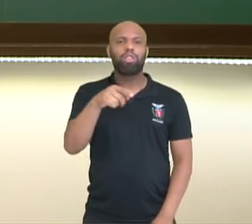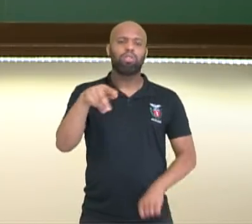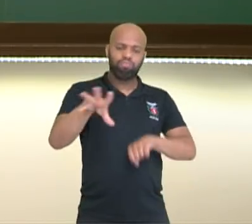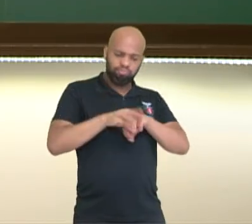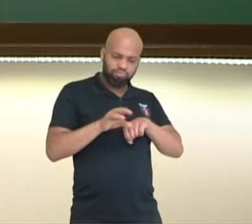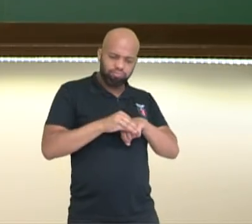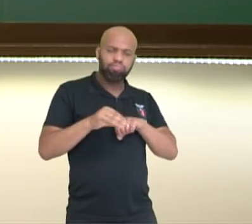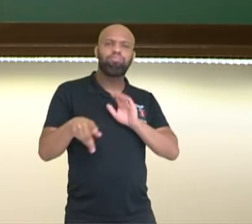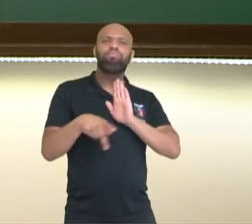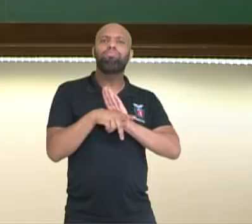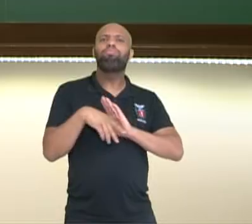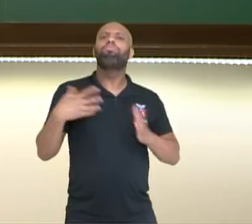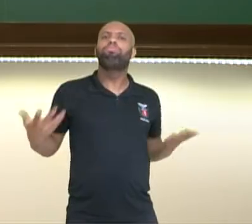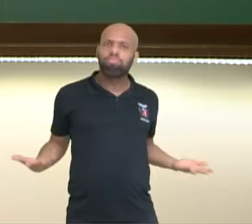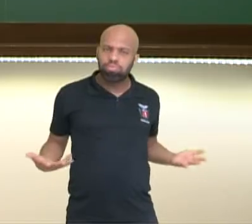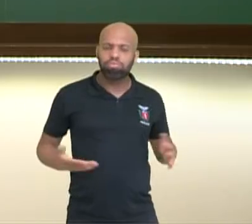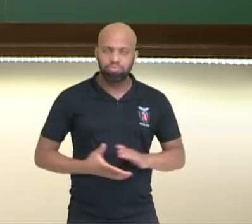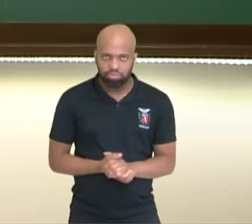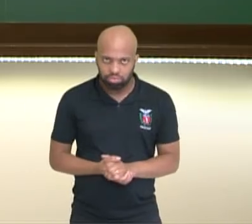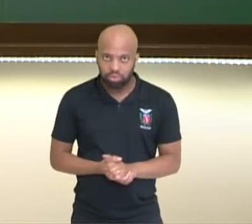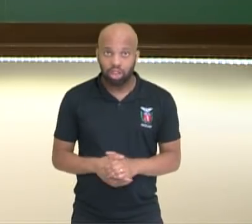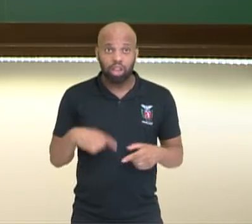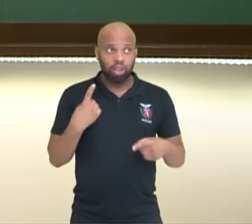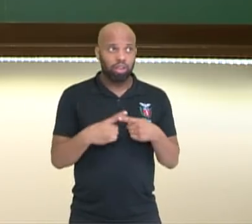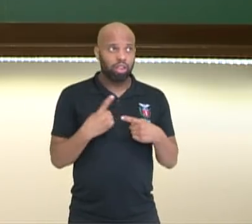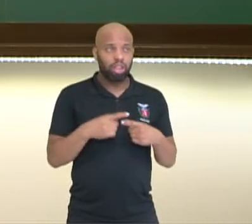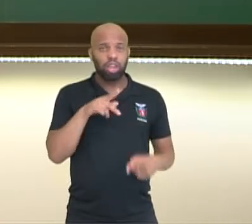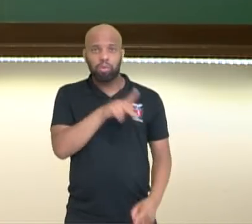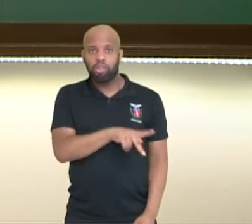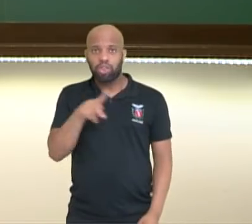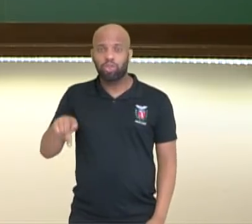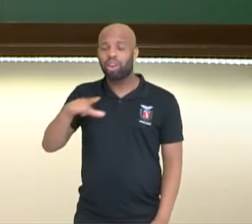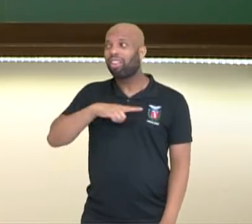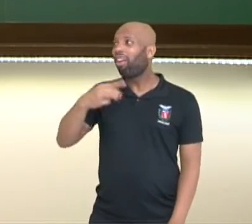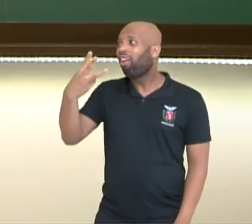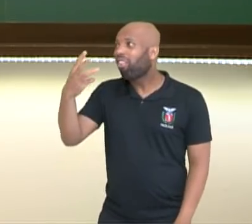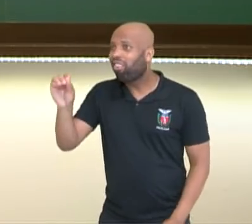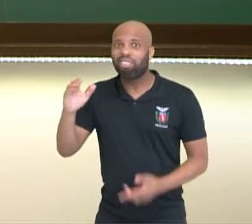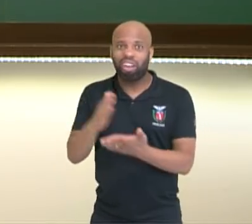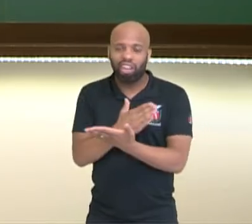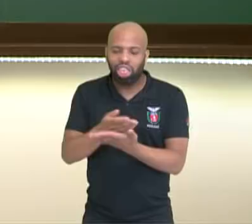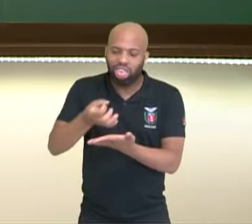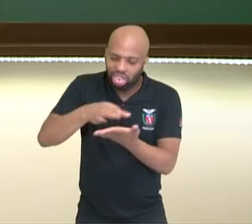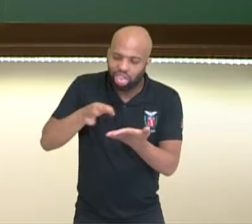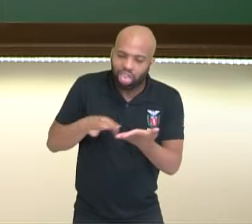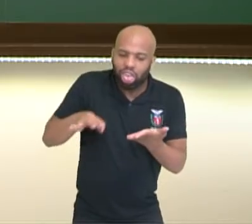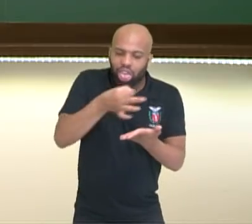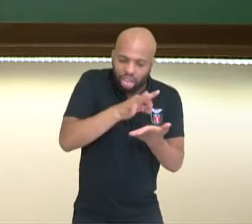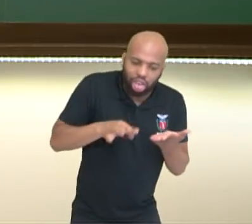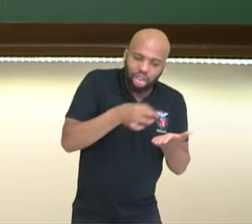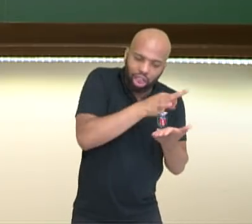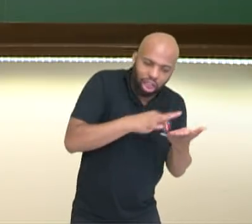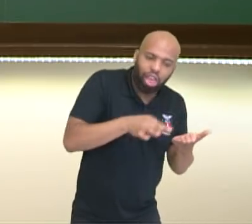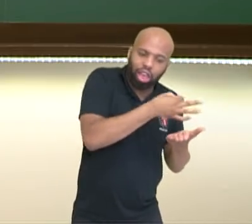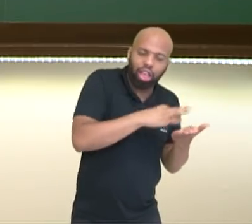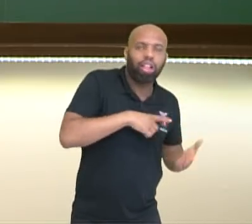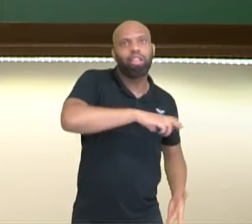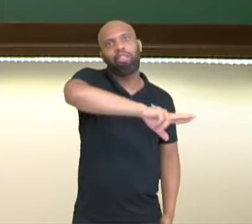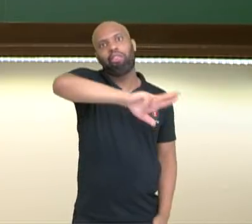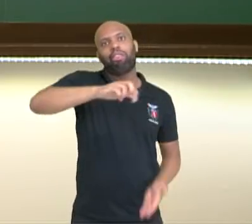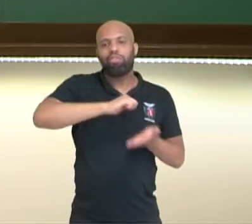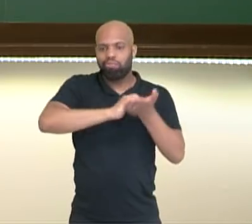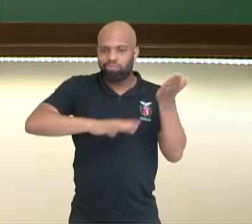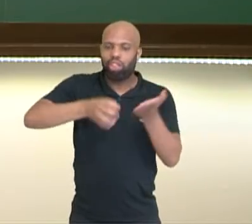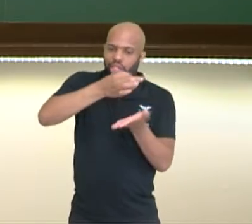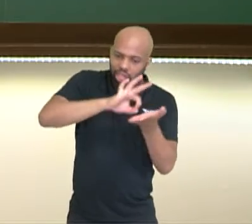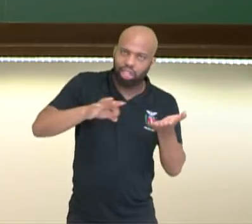conhecimento? Percebe? A professora tem 30 cadernos para olhar. A professora tem muitas atividades para